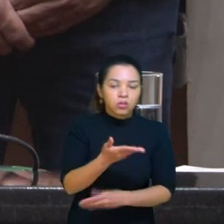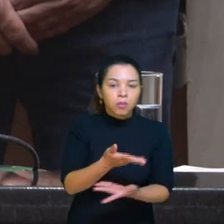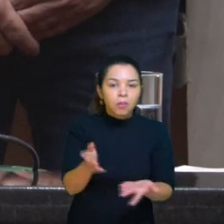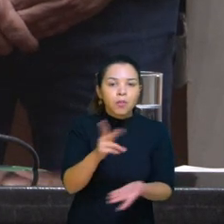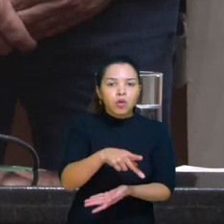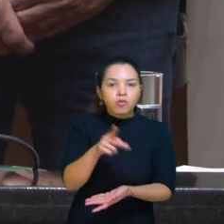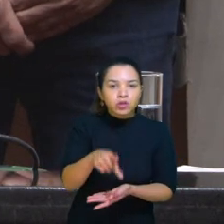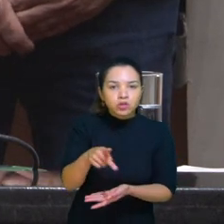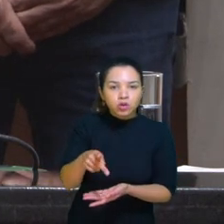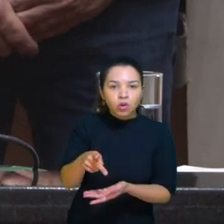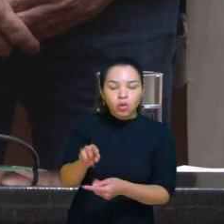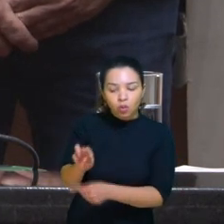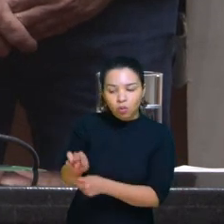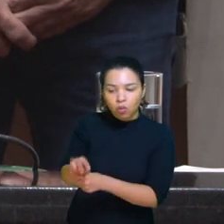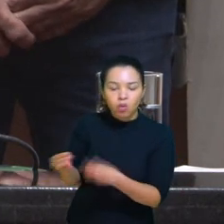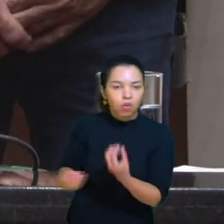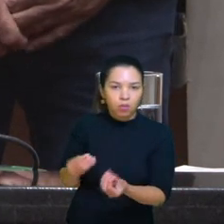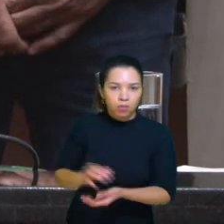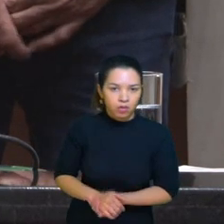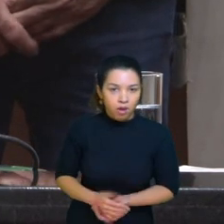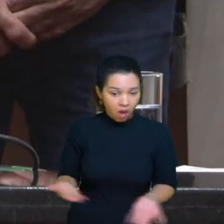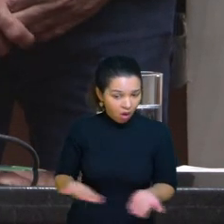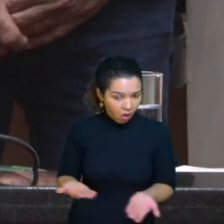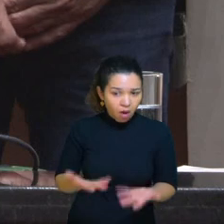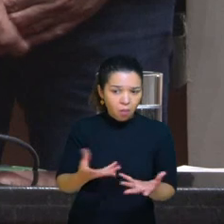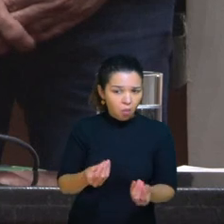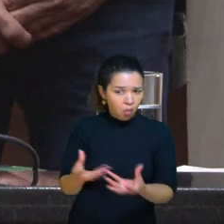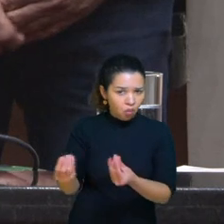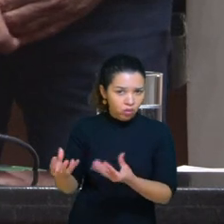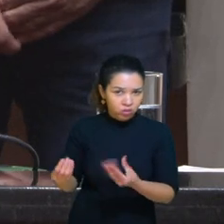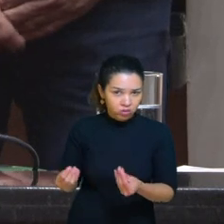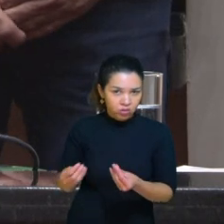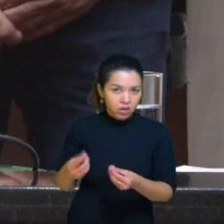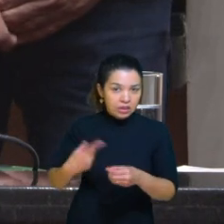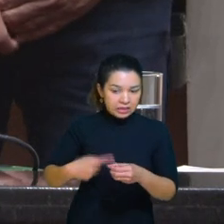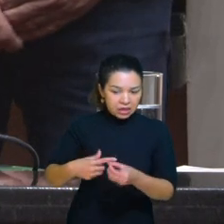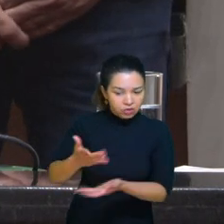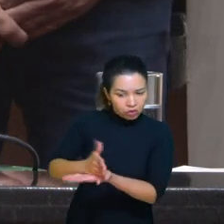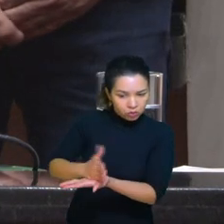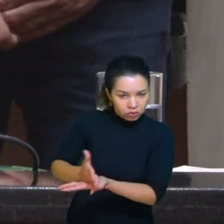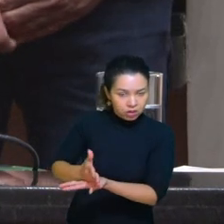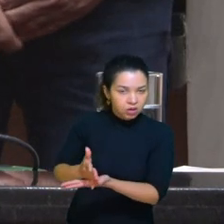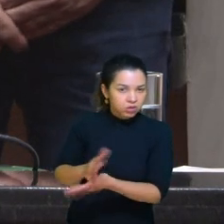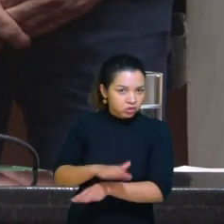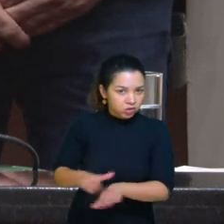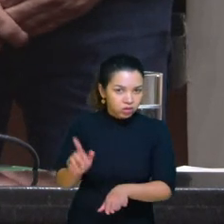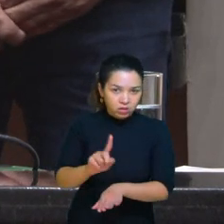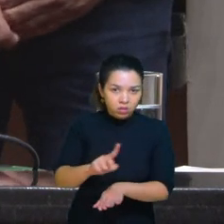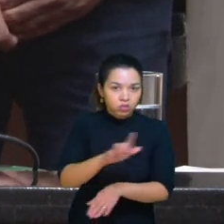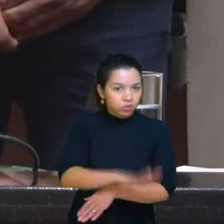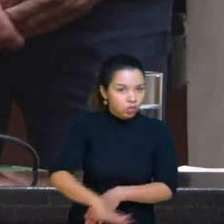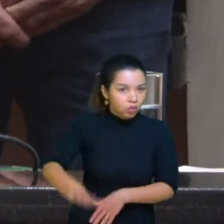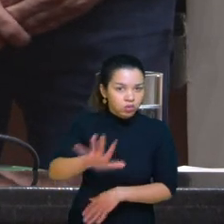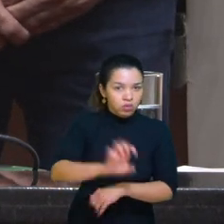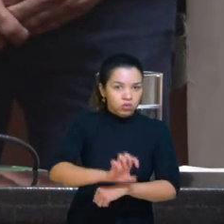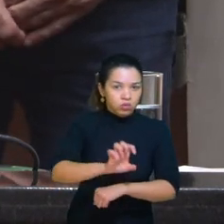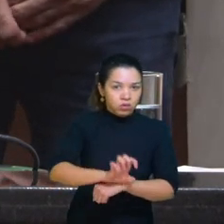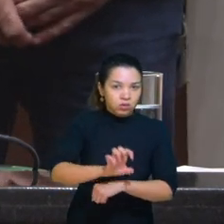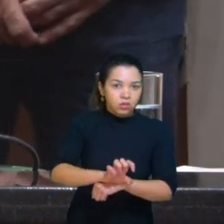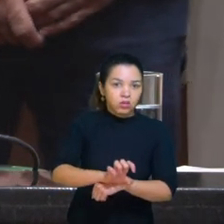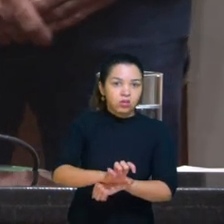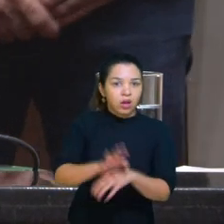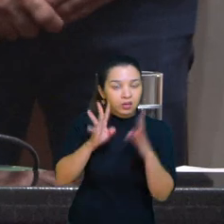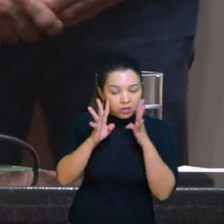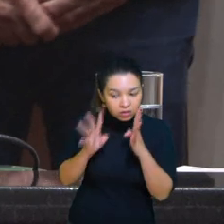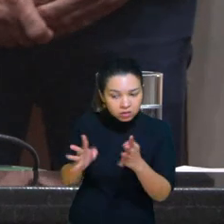várias agora isso já não é mas não só nas cidades de Fronteira isso está espalhado no estado inteiro precisamos olhar também para essas